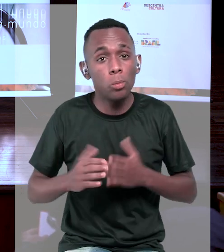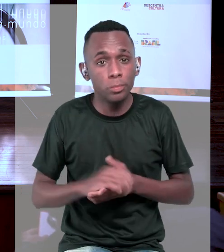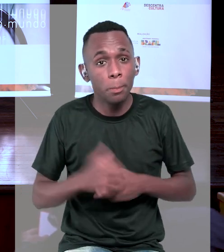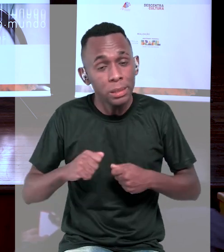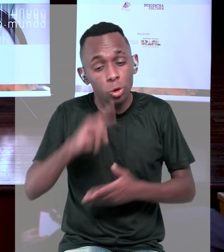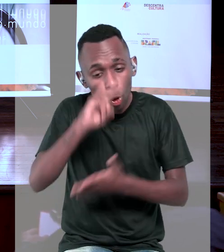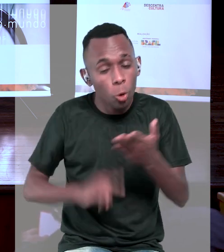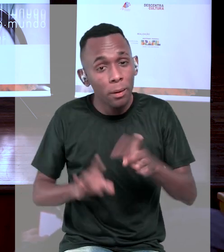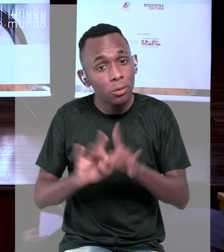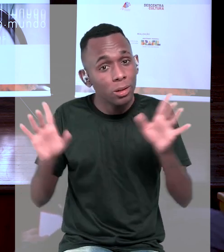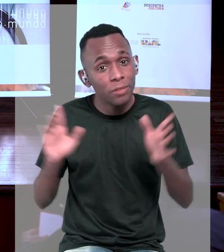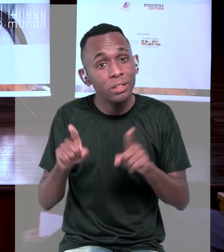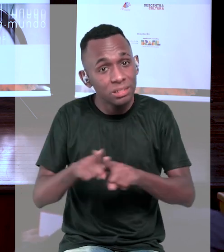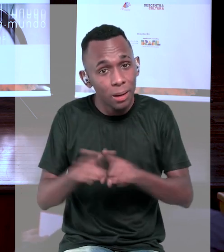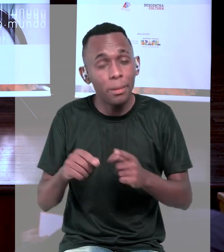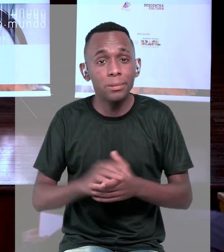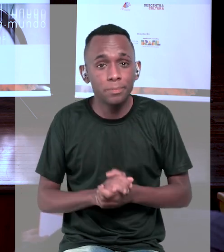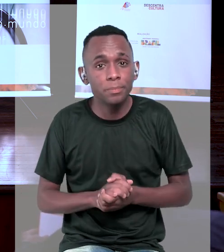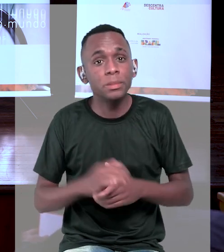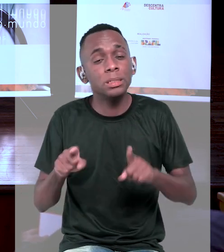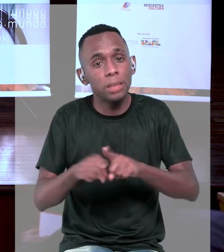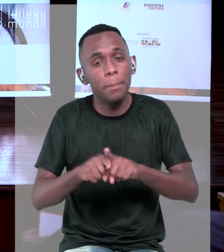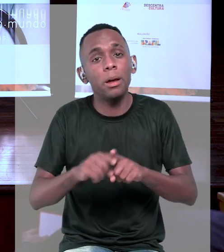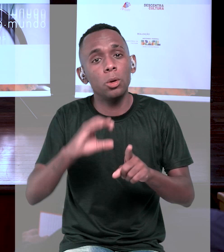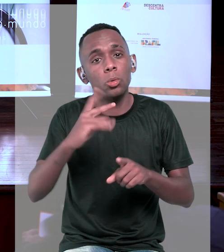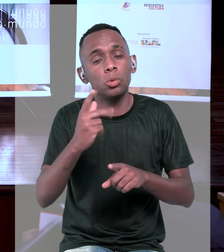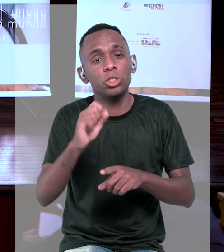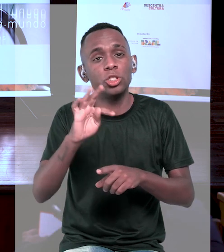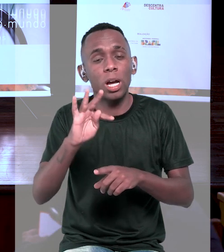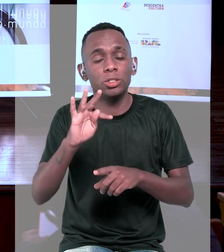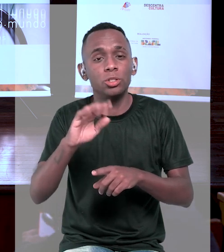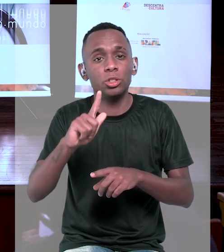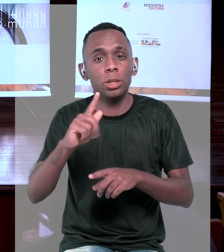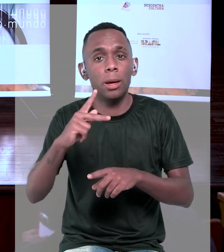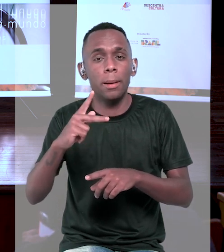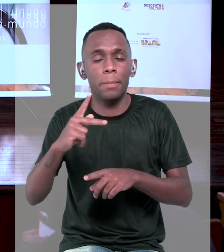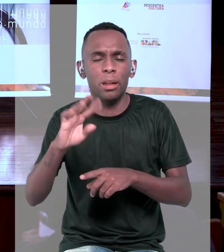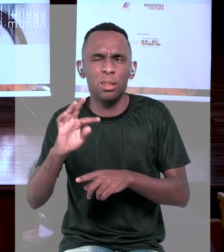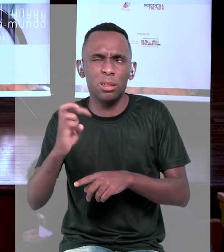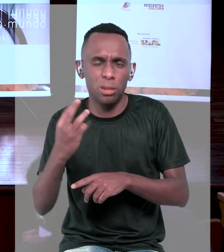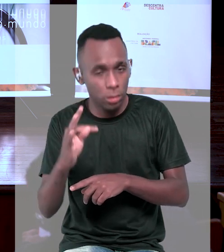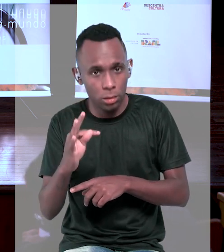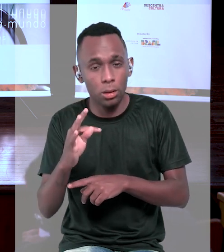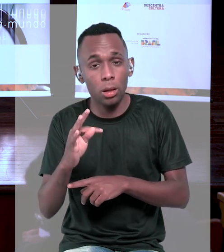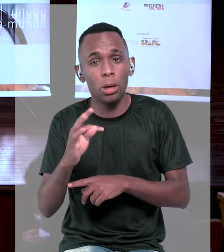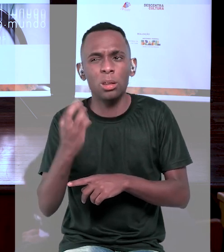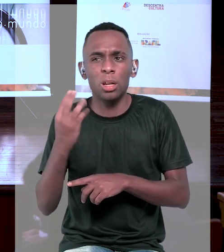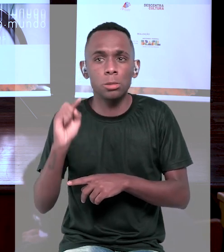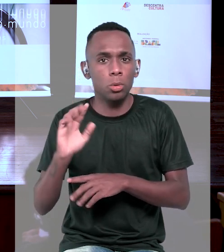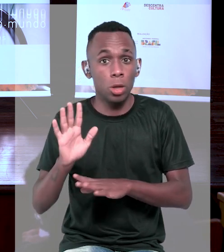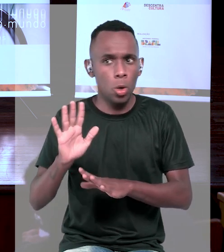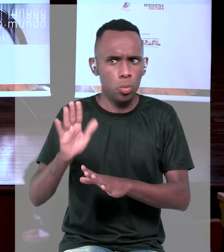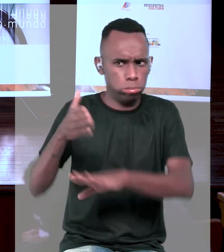E o ChatGPT, que o 3 ponto algumas coisas, eu nunca passei nem perto. Eu